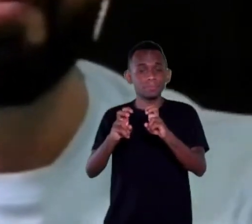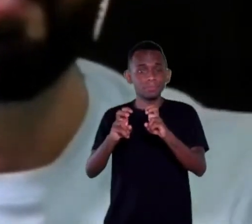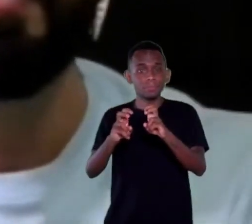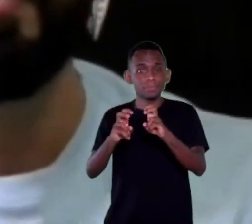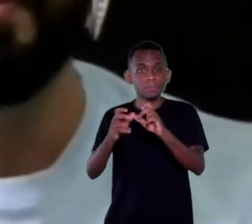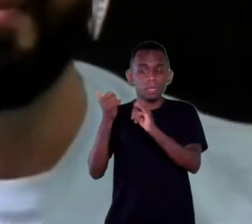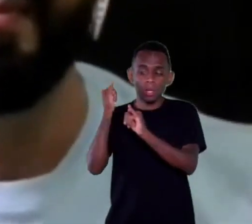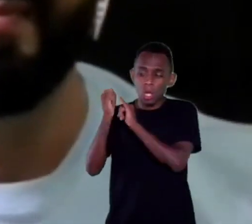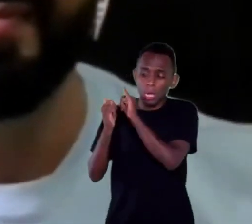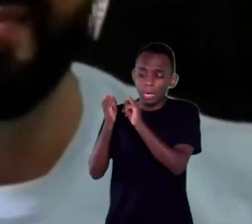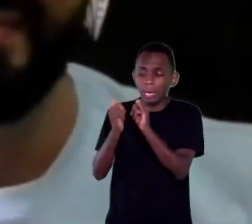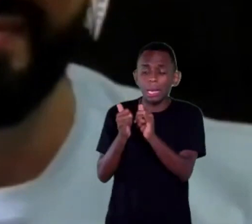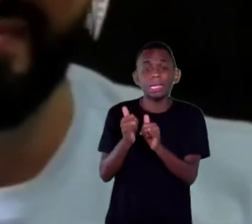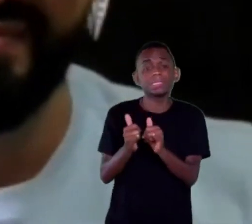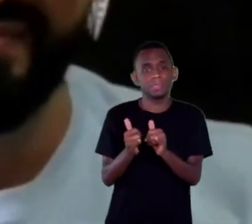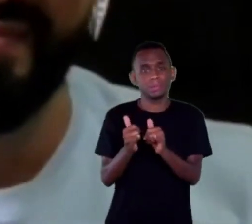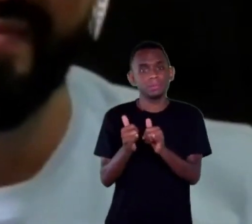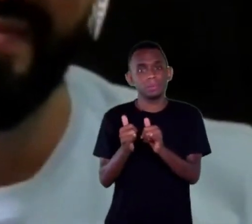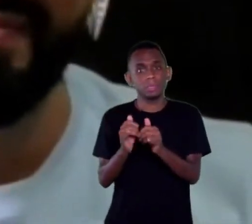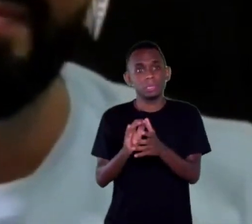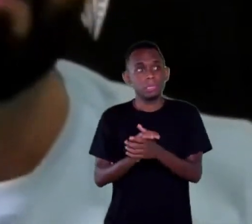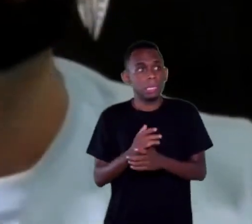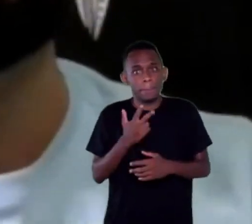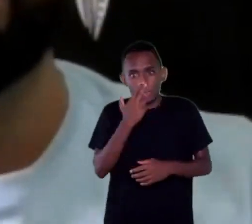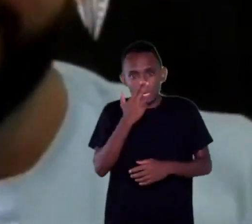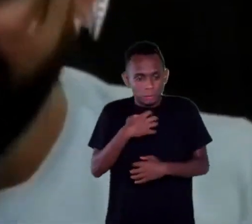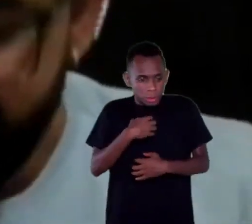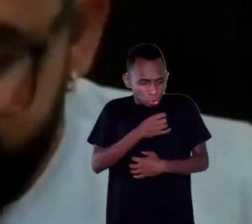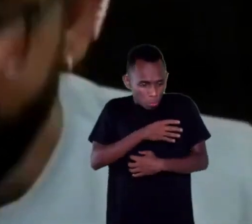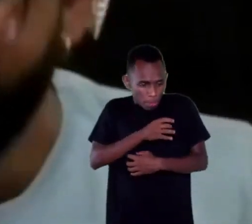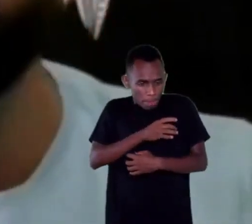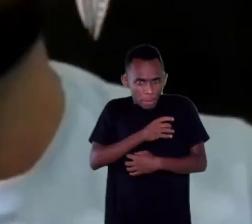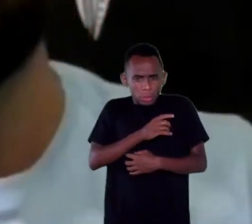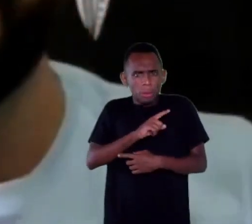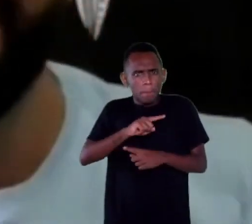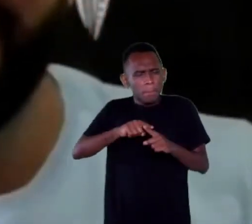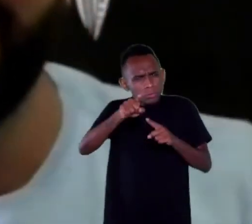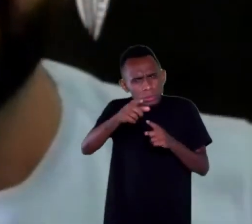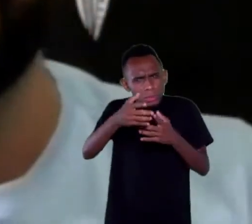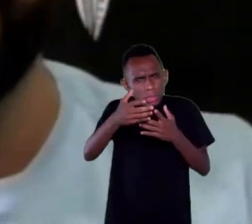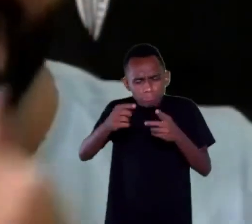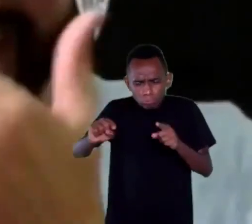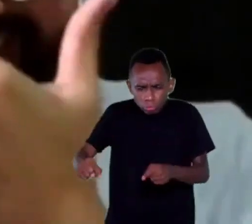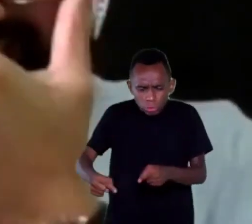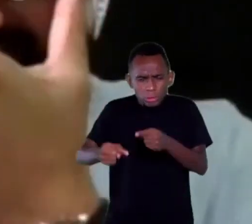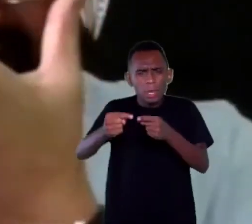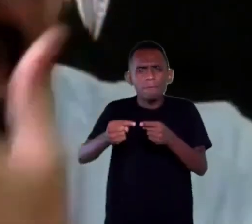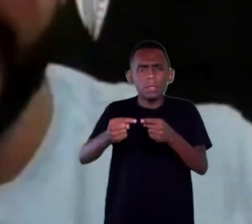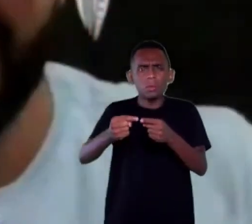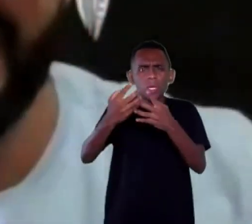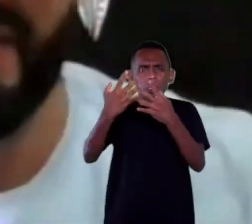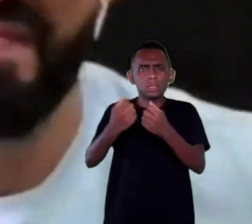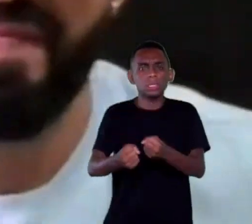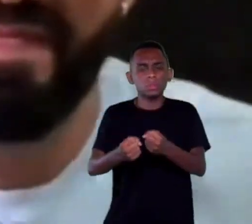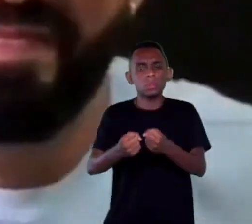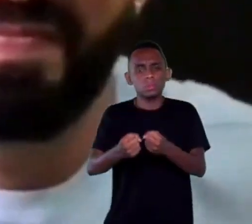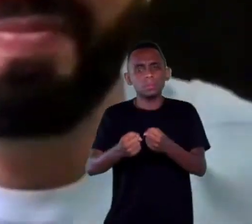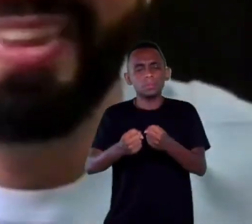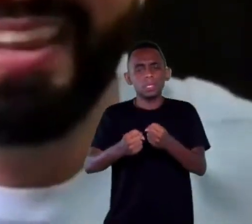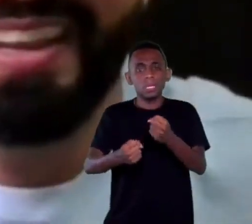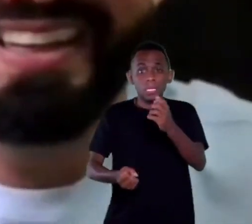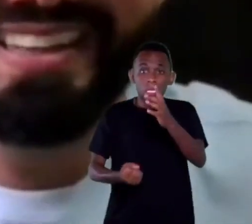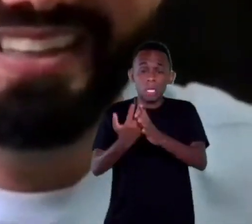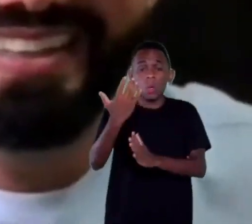vai lá e as que trazem medo também. Você foi, encarou de frente e fez esse livro lindo, O Olimpo Tupiniquim.